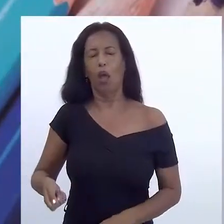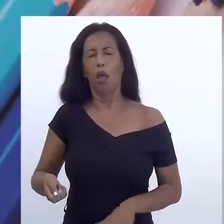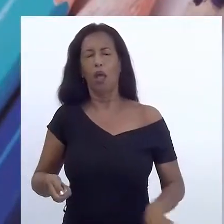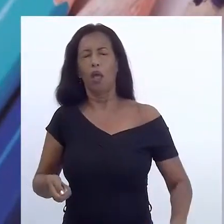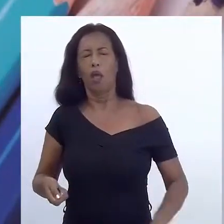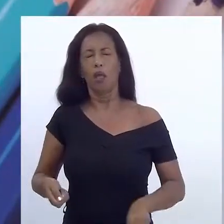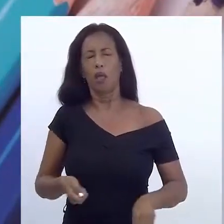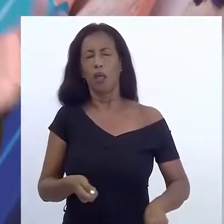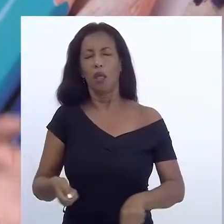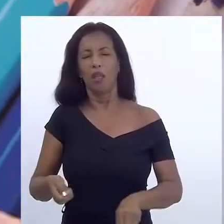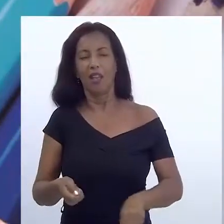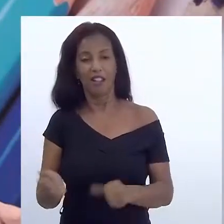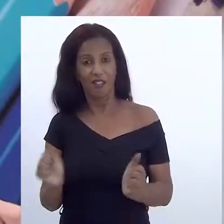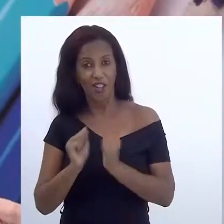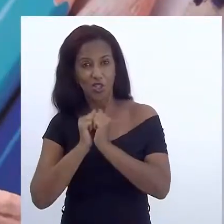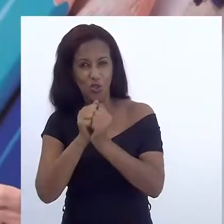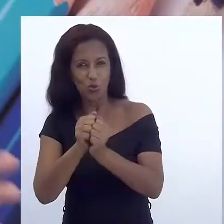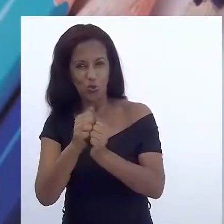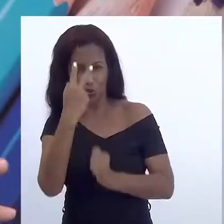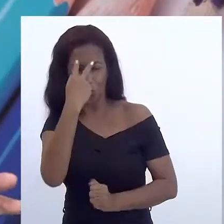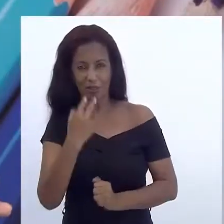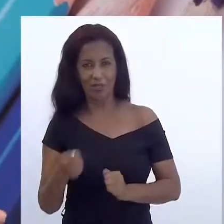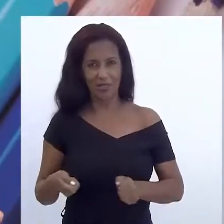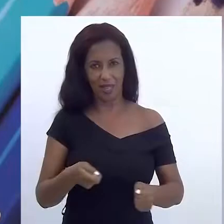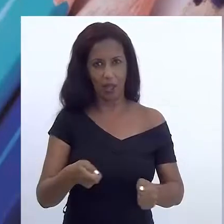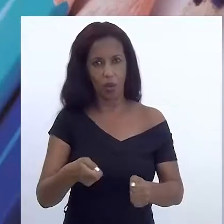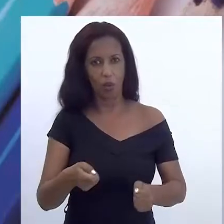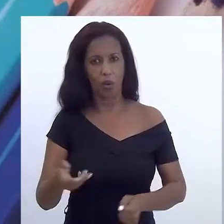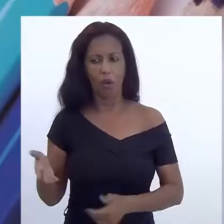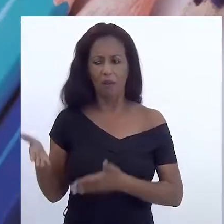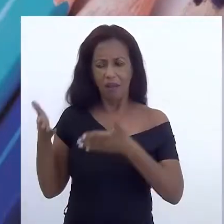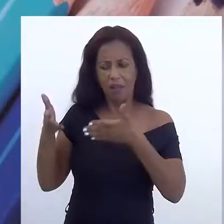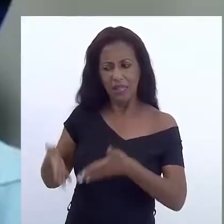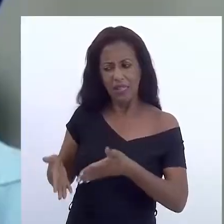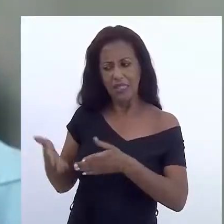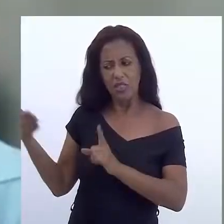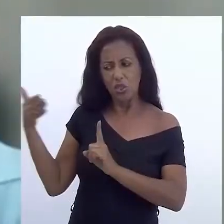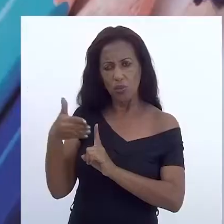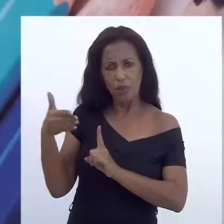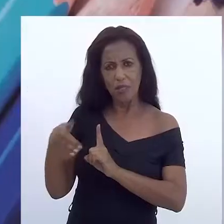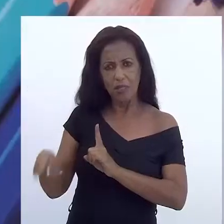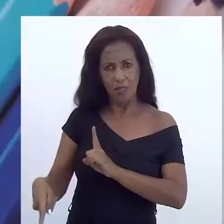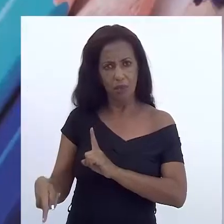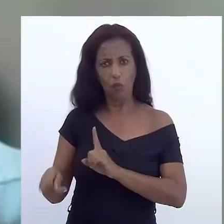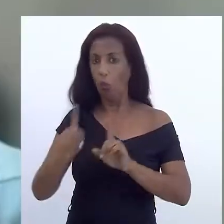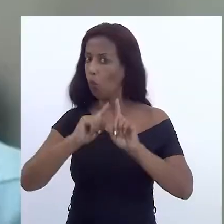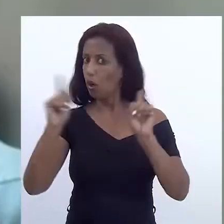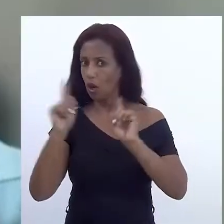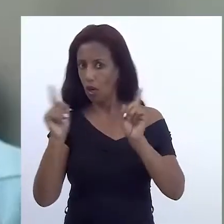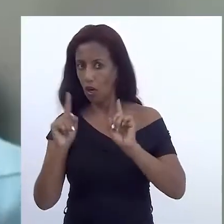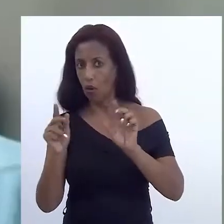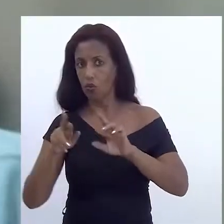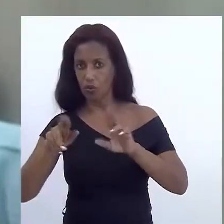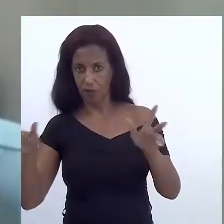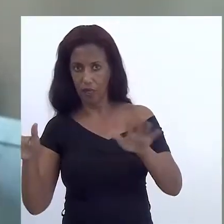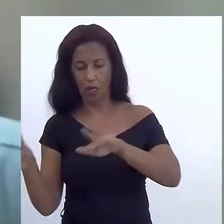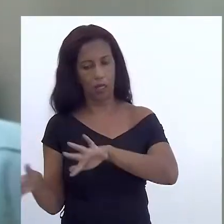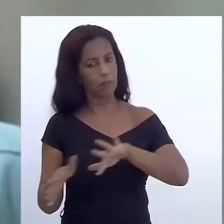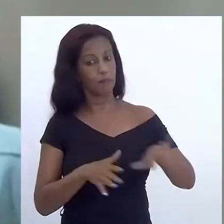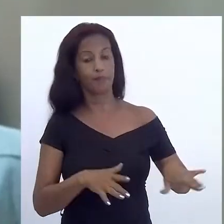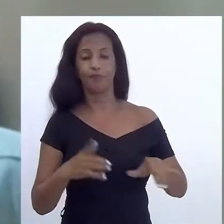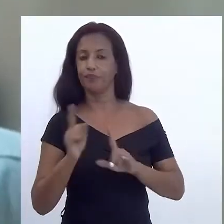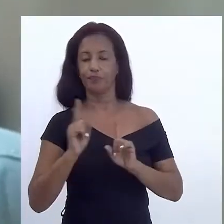com o cego. Nesse caso específico que a gente está conversando aqui no programa, não. É diferente do cão-guia. Por quê?